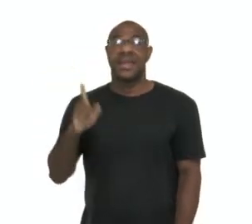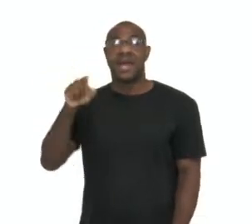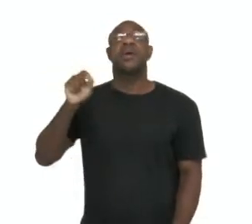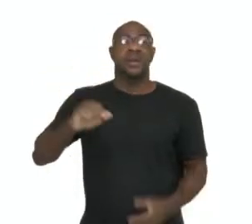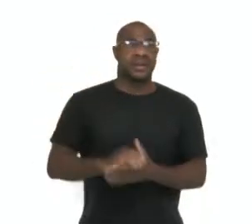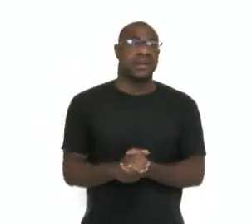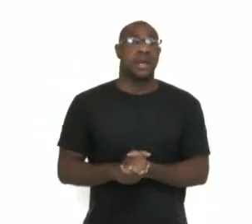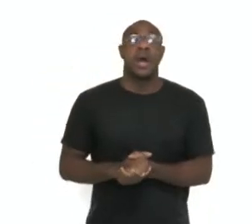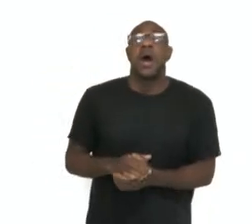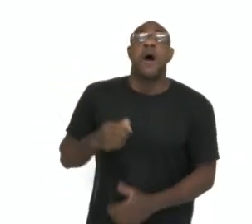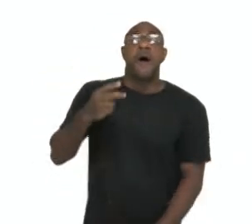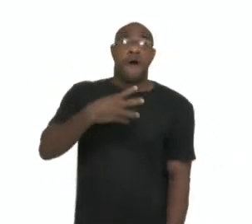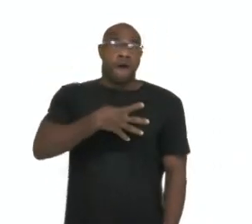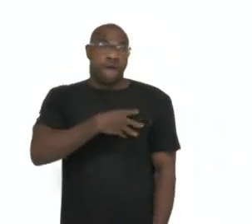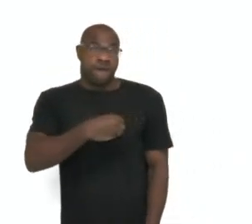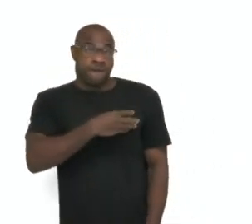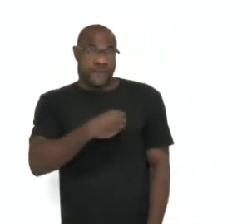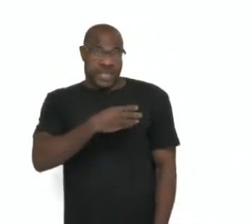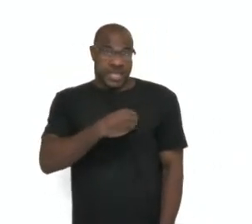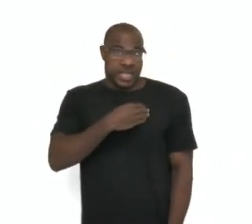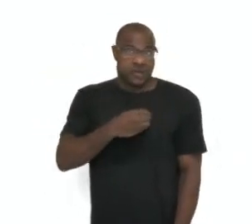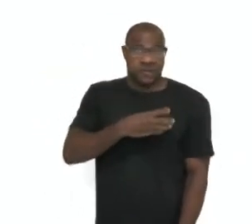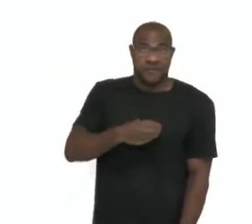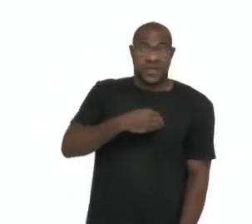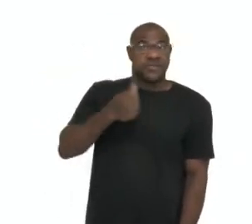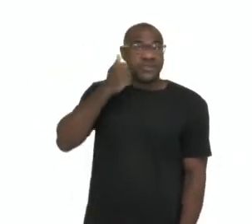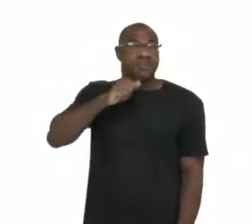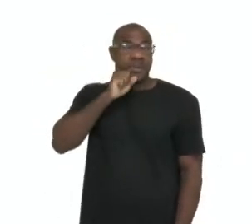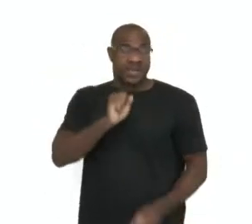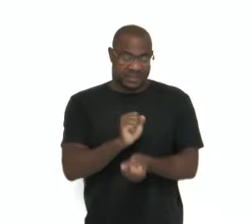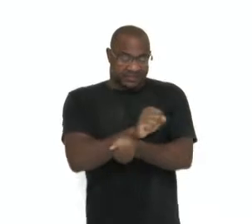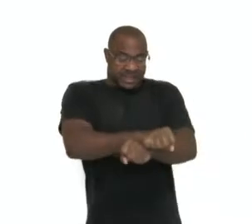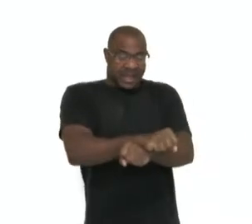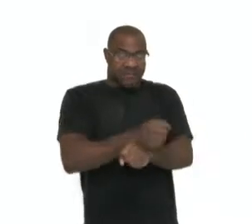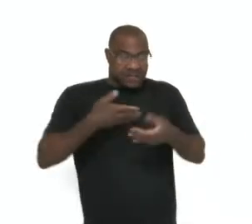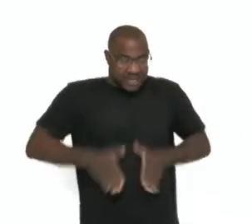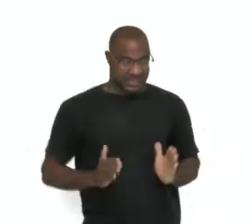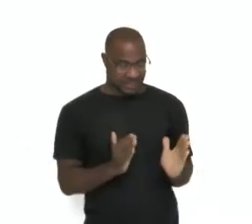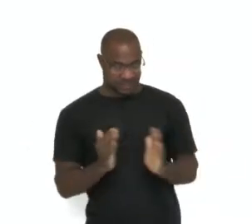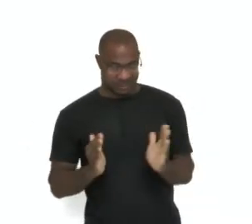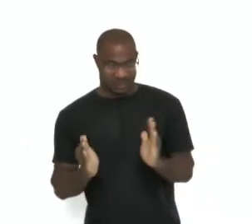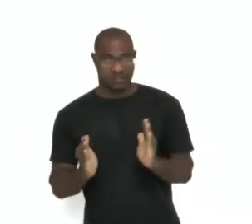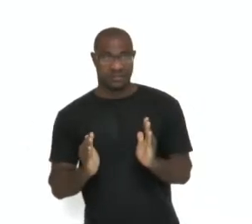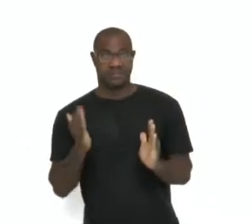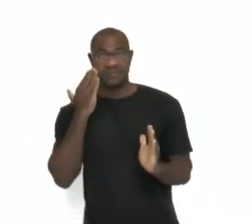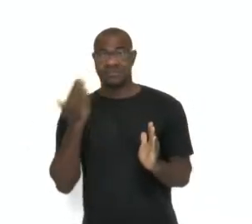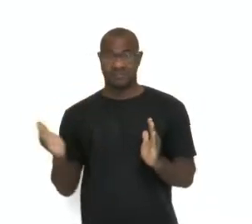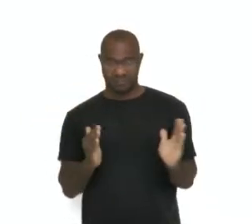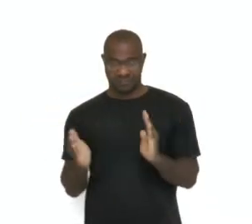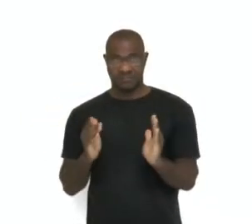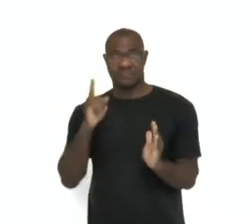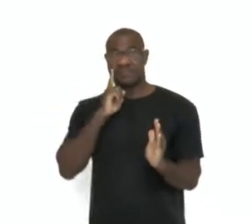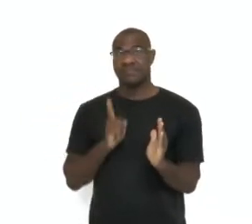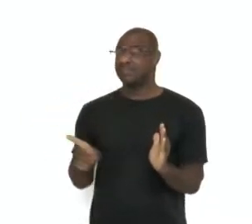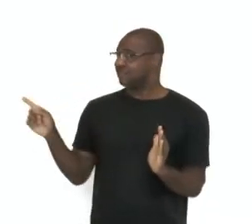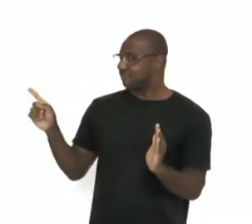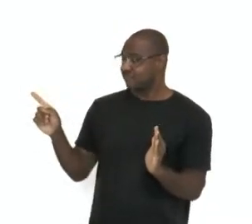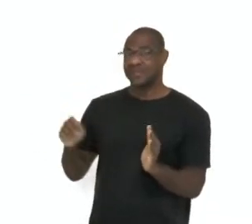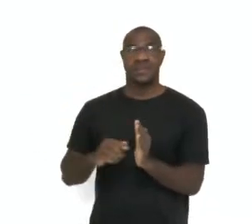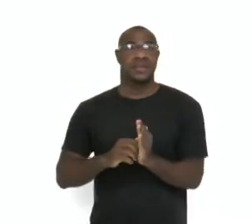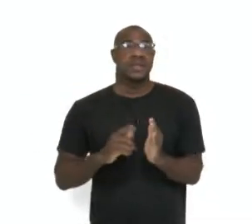de mãe escrava, nascidos a partir dessa data, então de 28 de setembro de